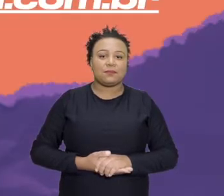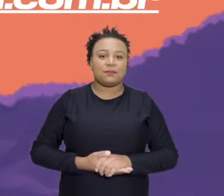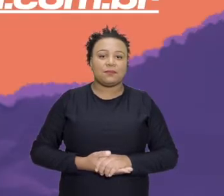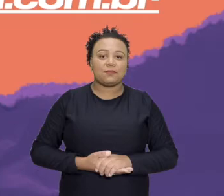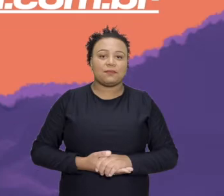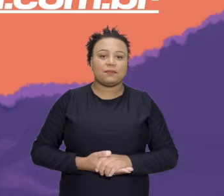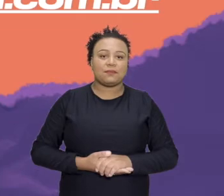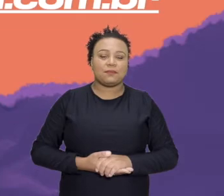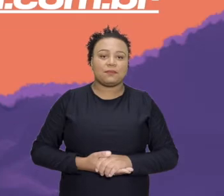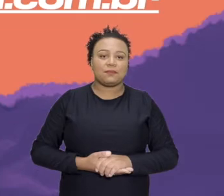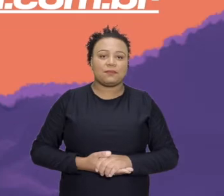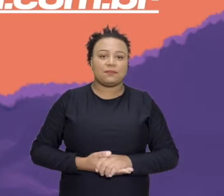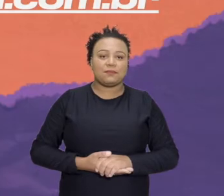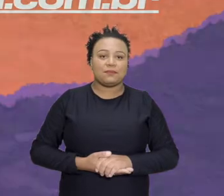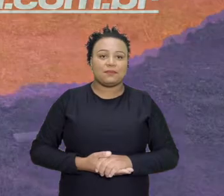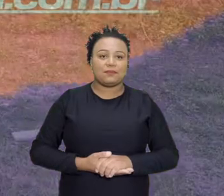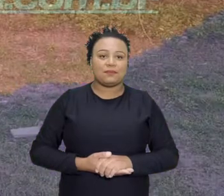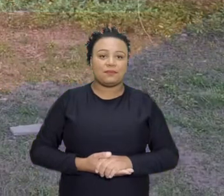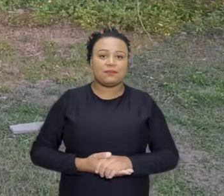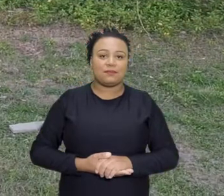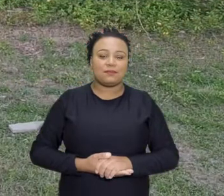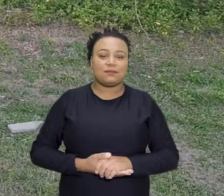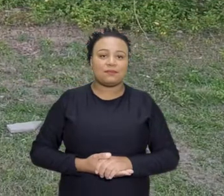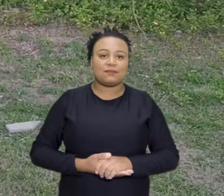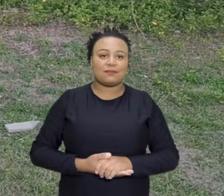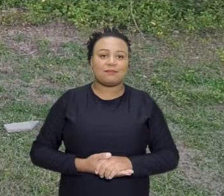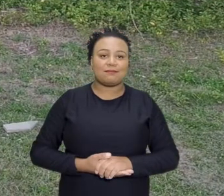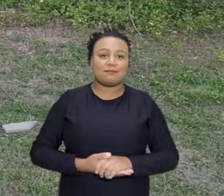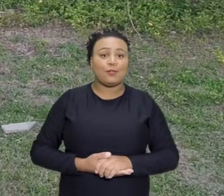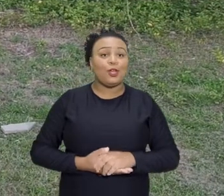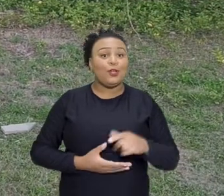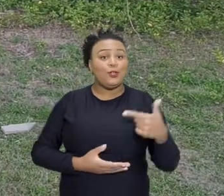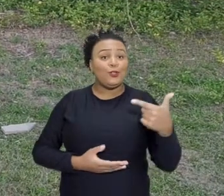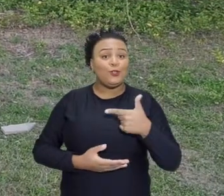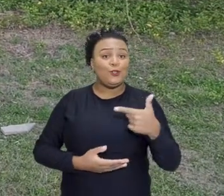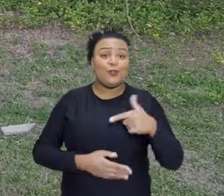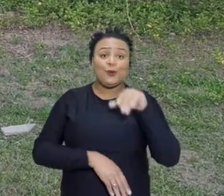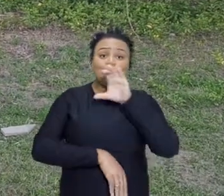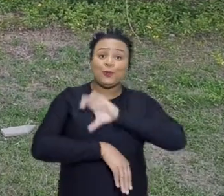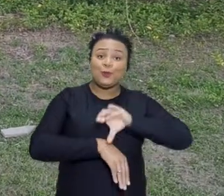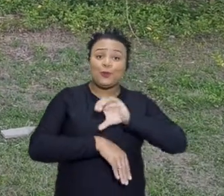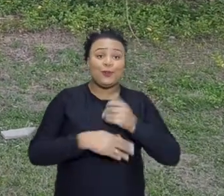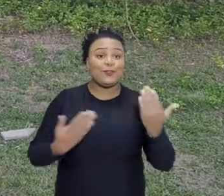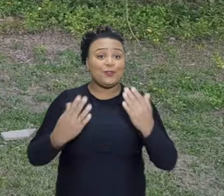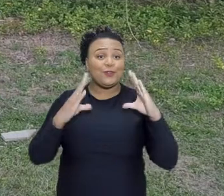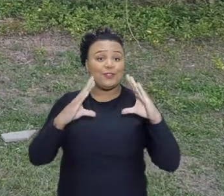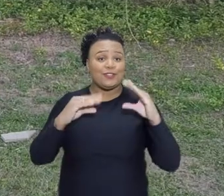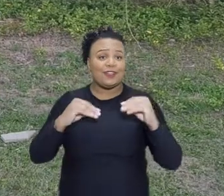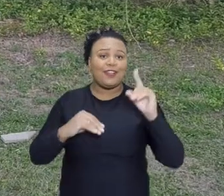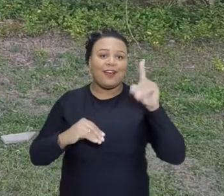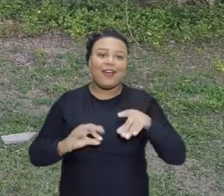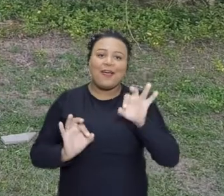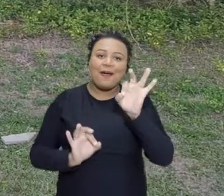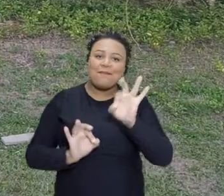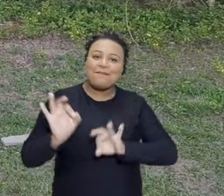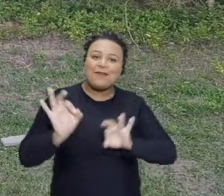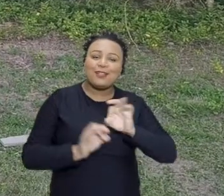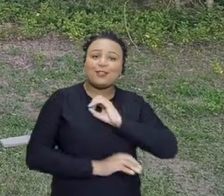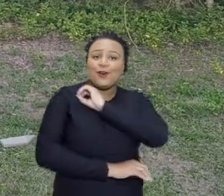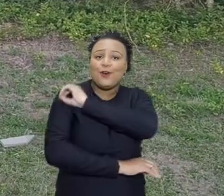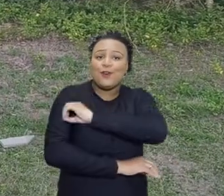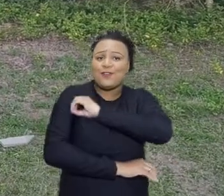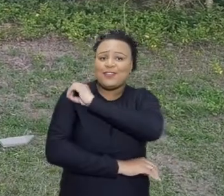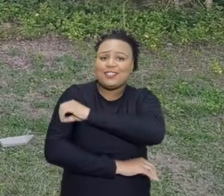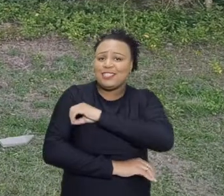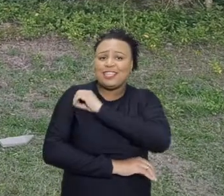Homem e mulher trajados com roupas típicas do E o Rio Grande do segundo Sul. curso desta noite é Planejando Oficinas de